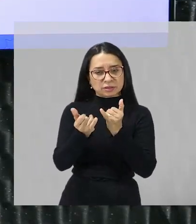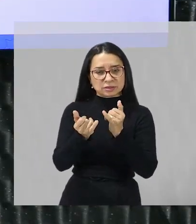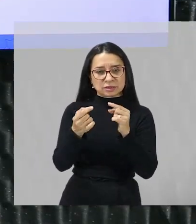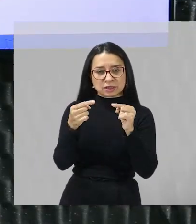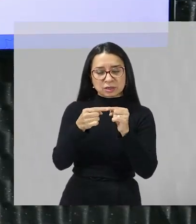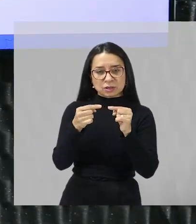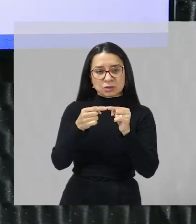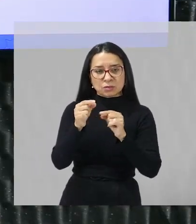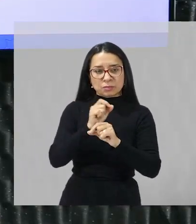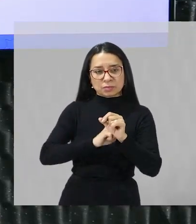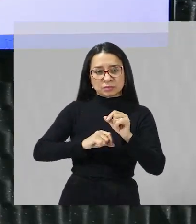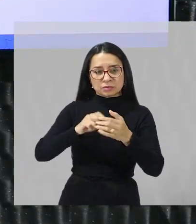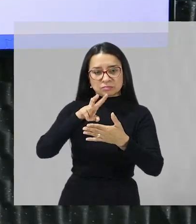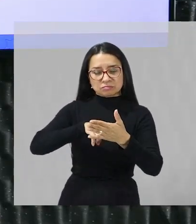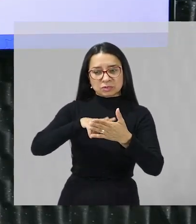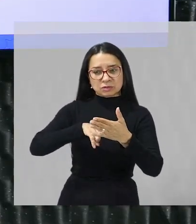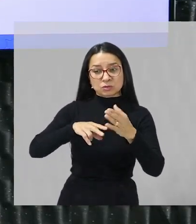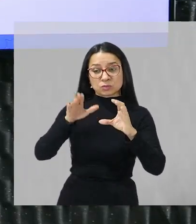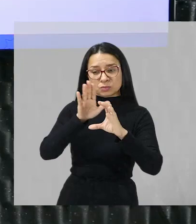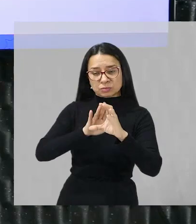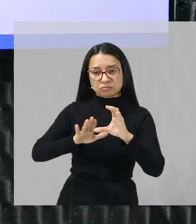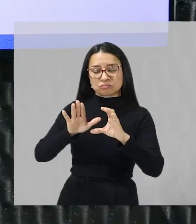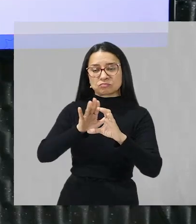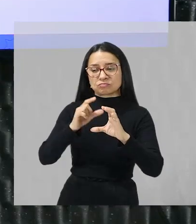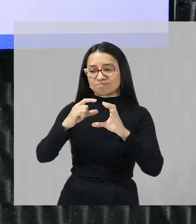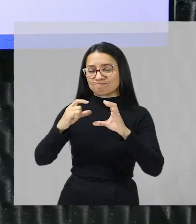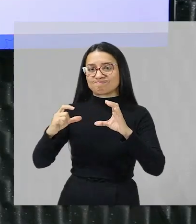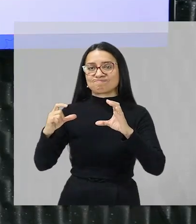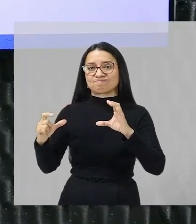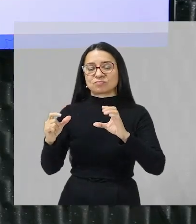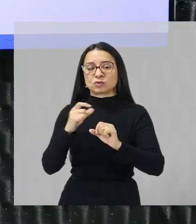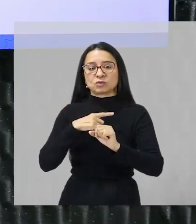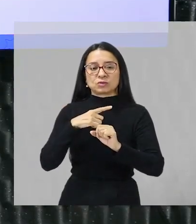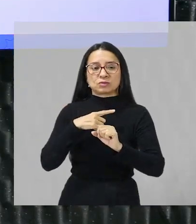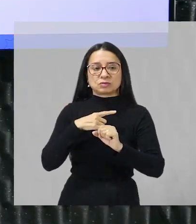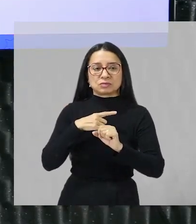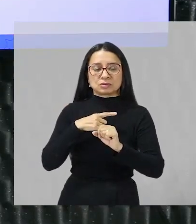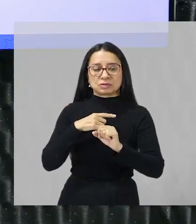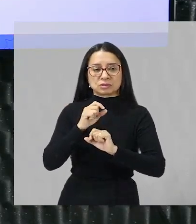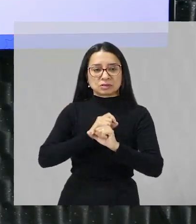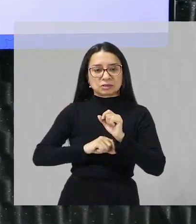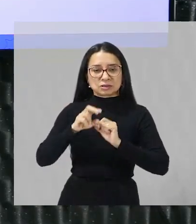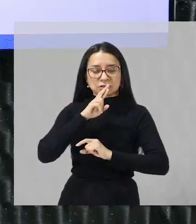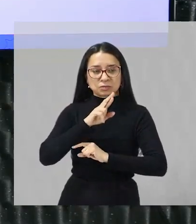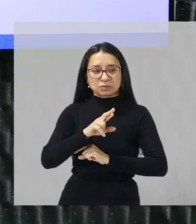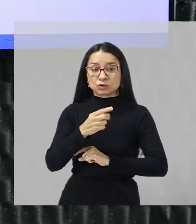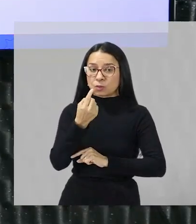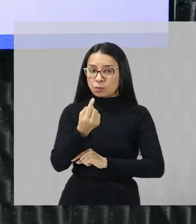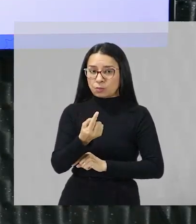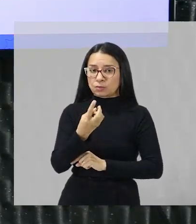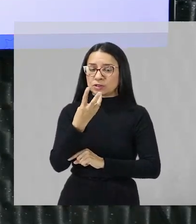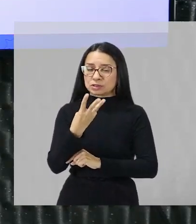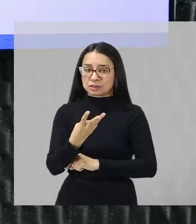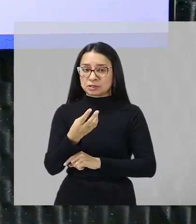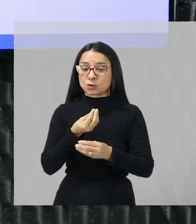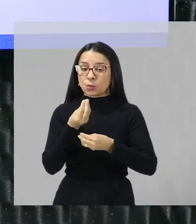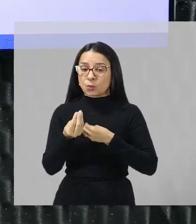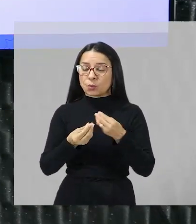tange significa no que diz respeito. No que diz respeito, no que tange à identidade de gênero masculina,